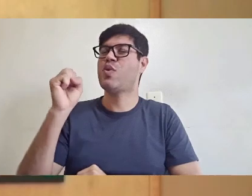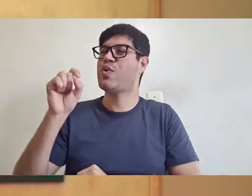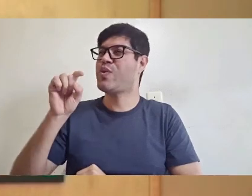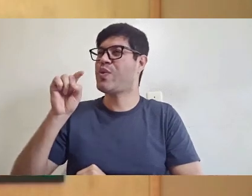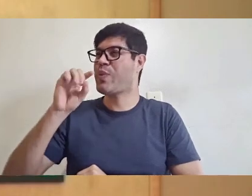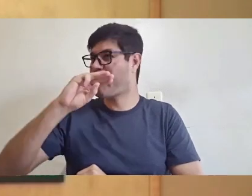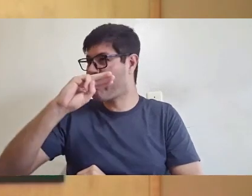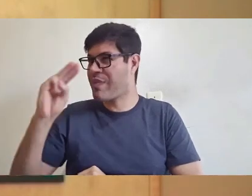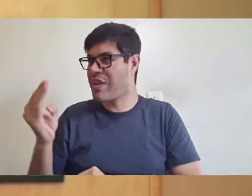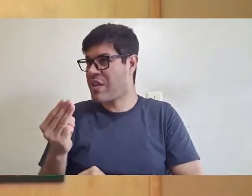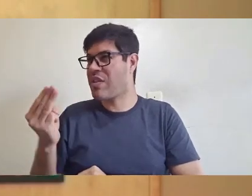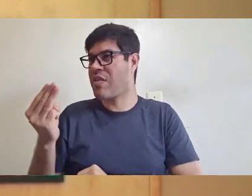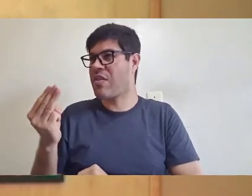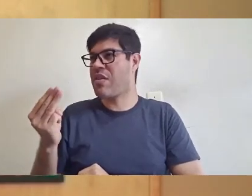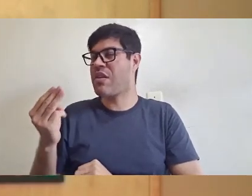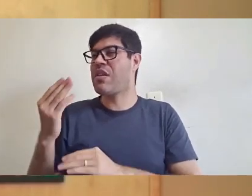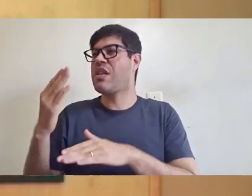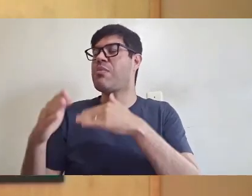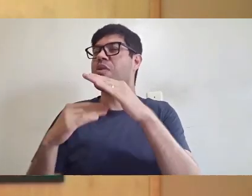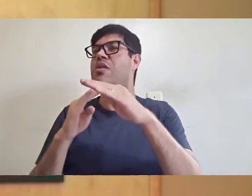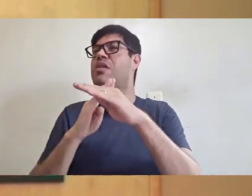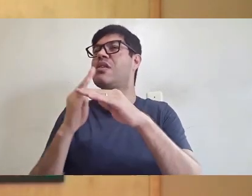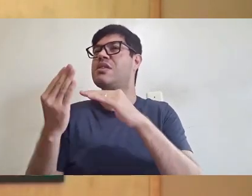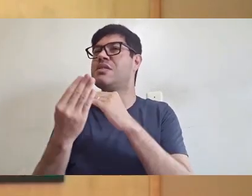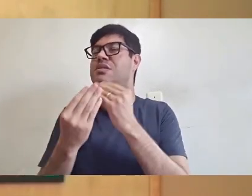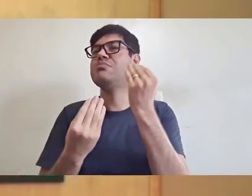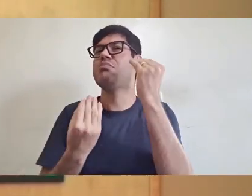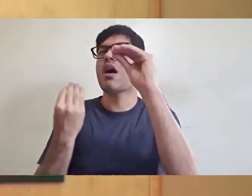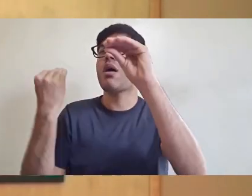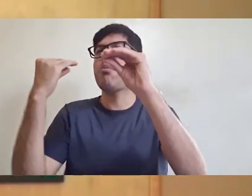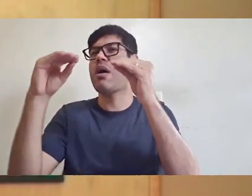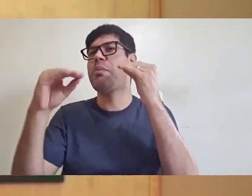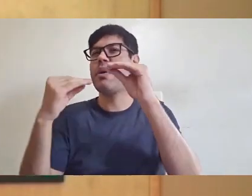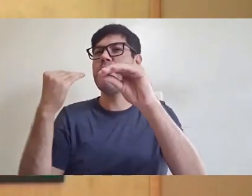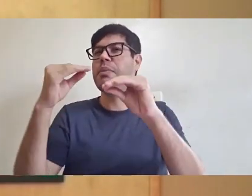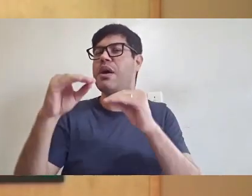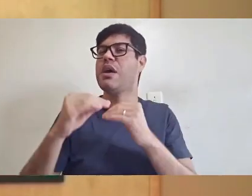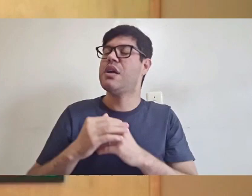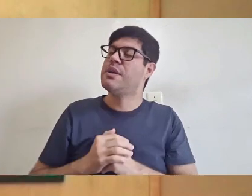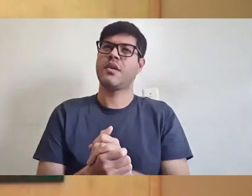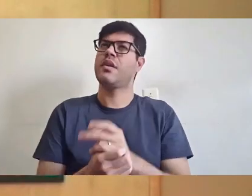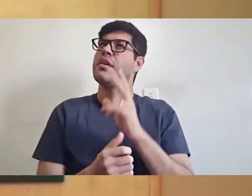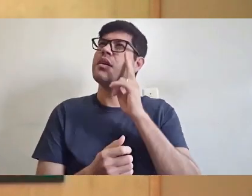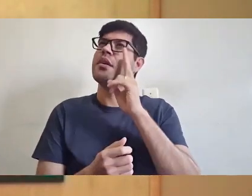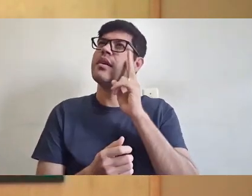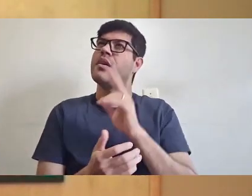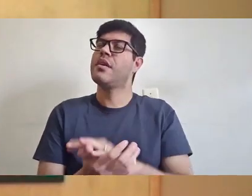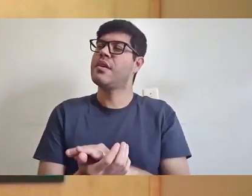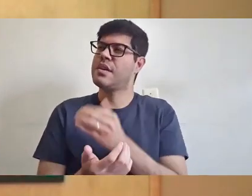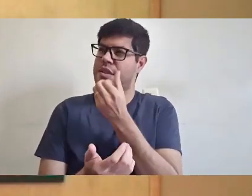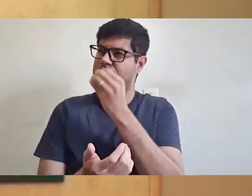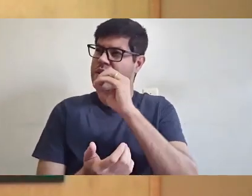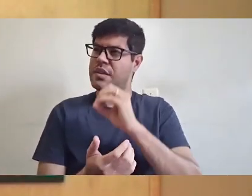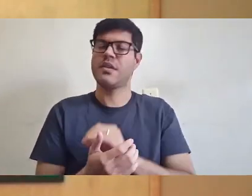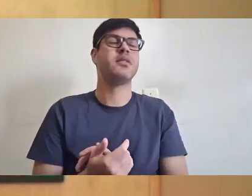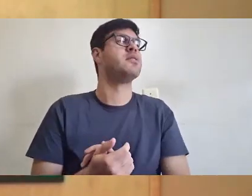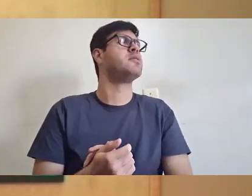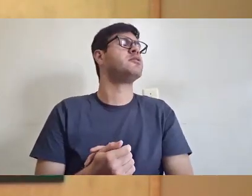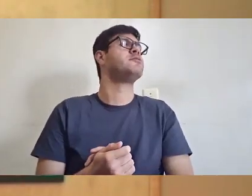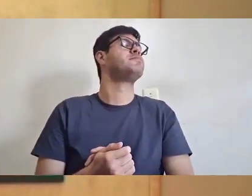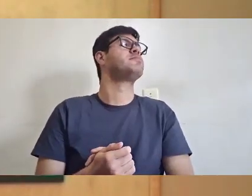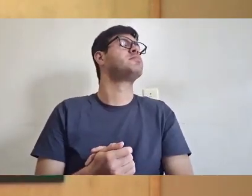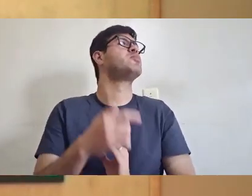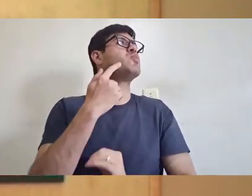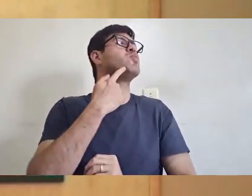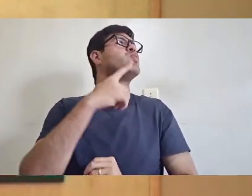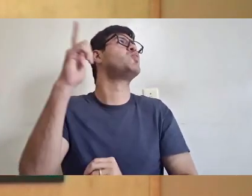Depois, com distrito e tal, que foram implantados, quando... Eu vou lhe dar os números. Foi para